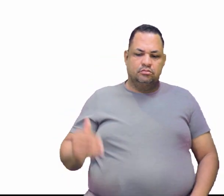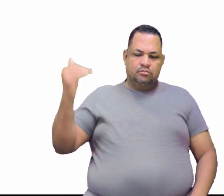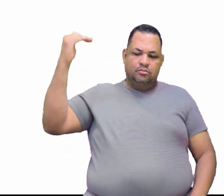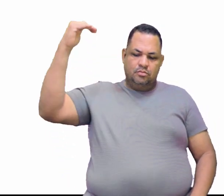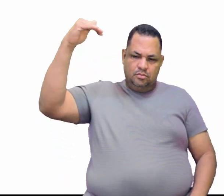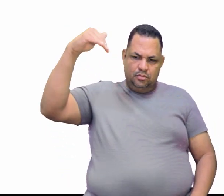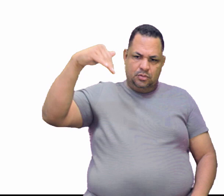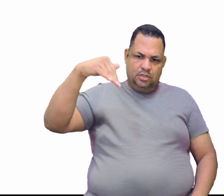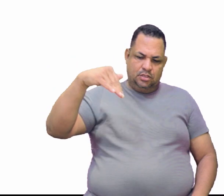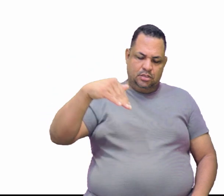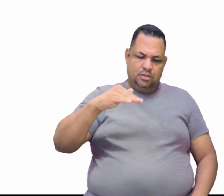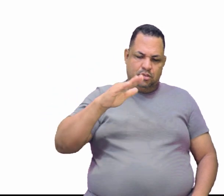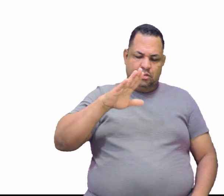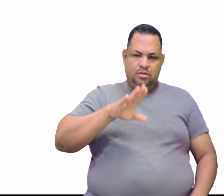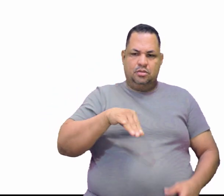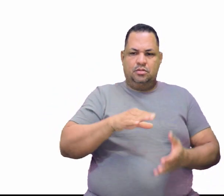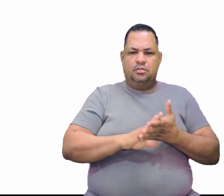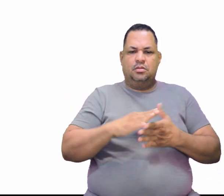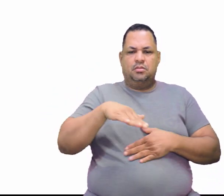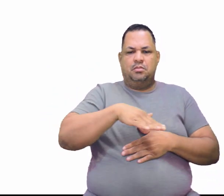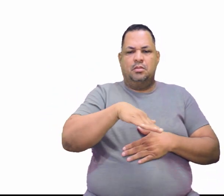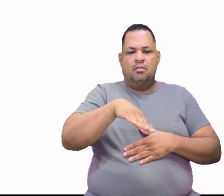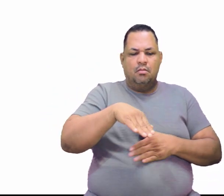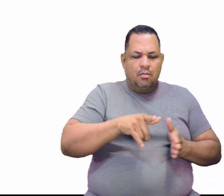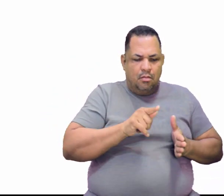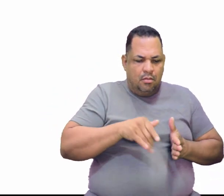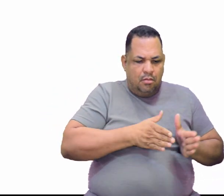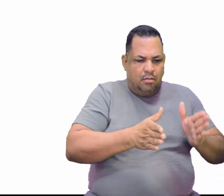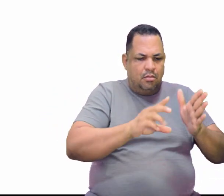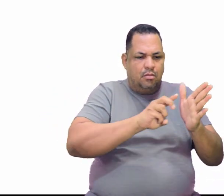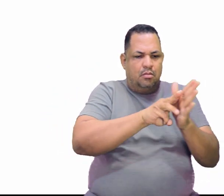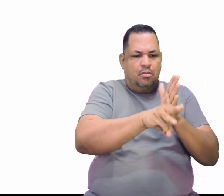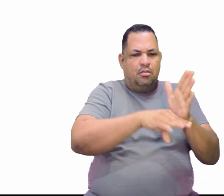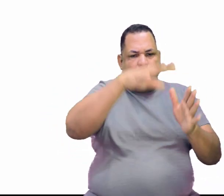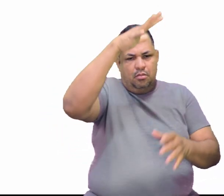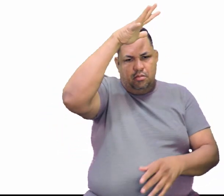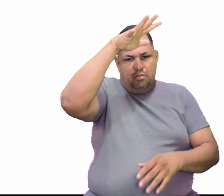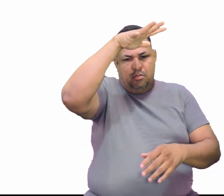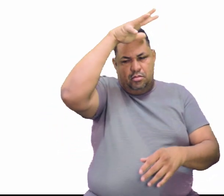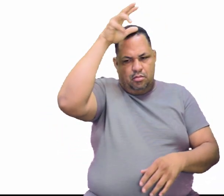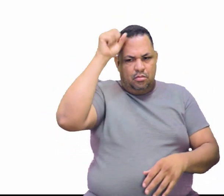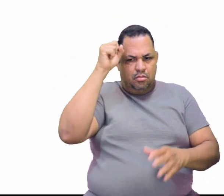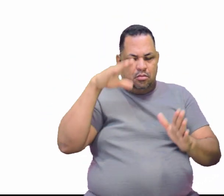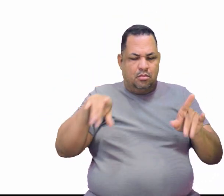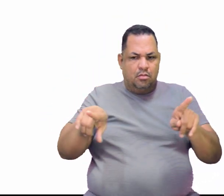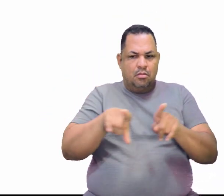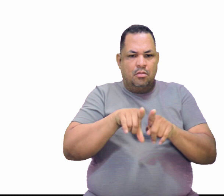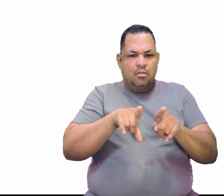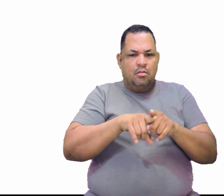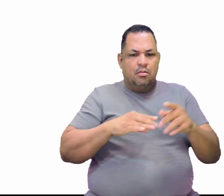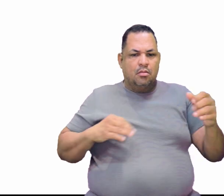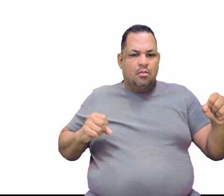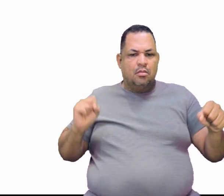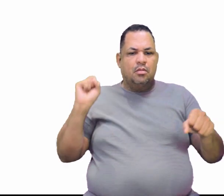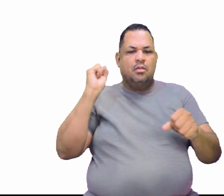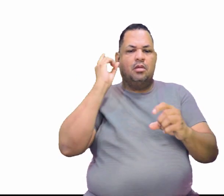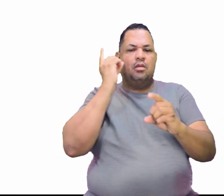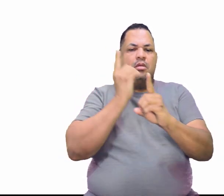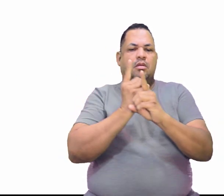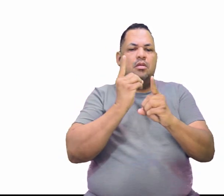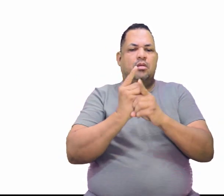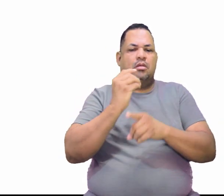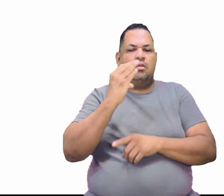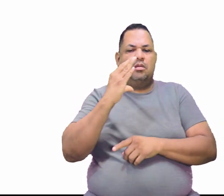de Dios, do Beni, passando pelo Mamoré, Madeira, Amazonas, até chegar a Serpa. Como também comprava produto